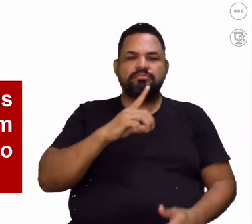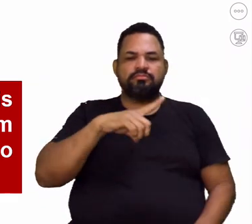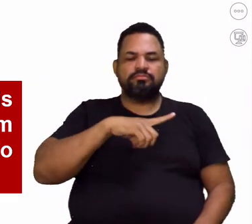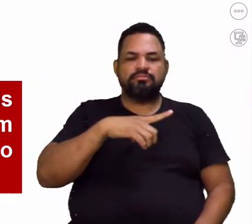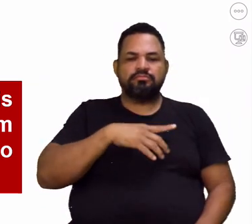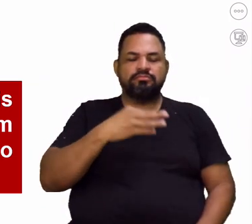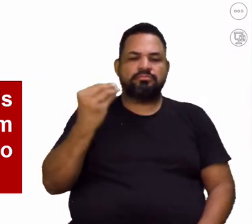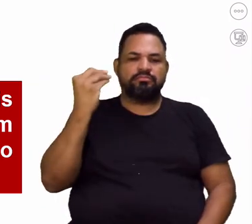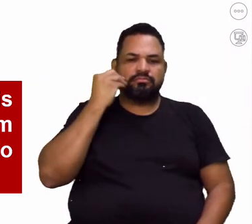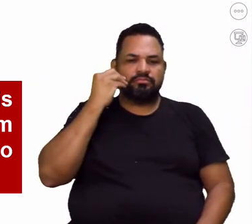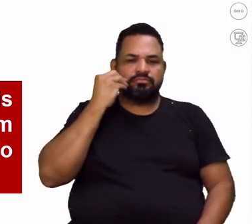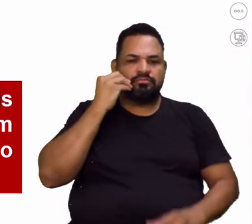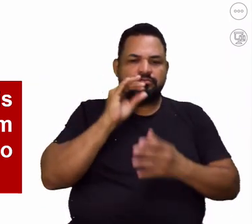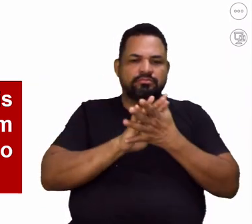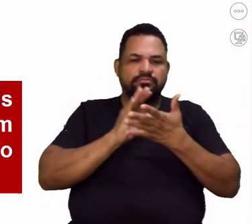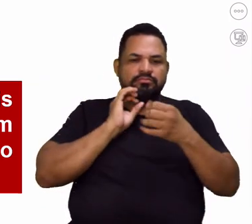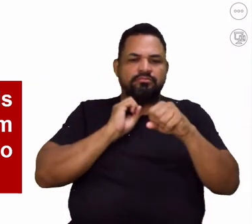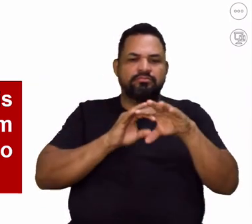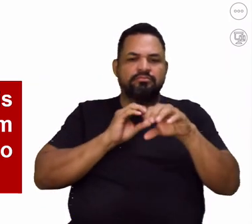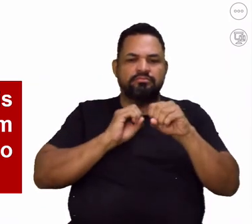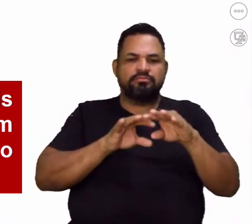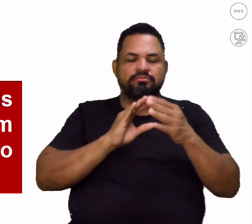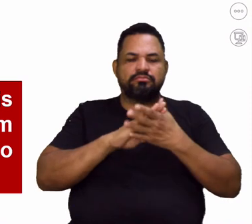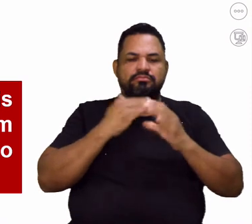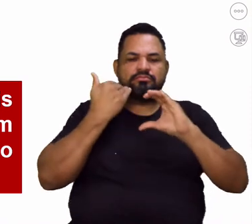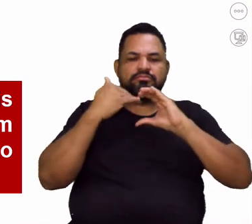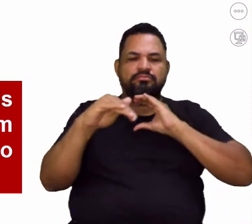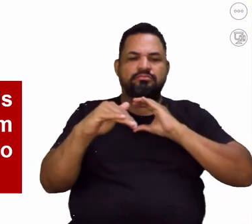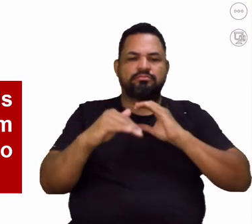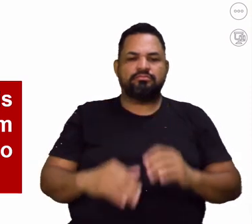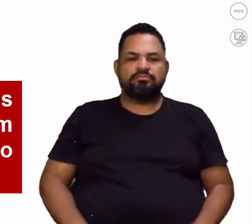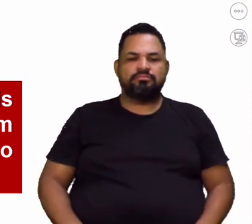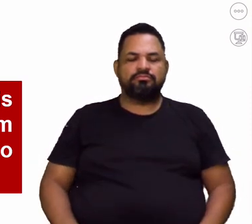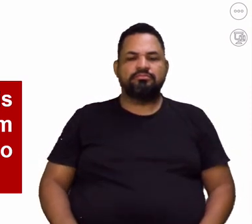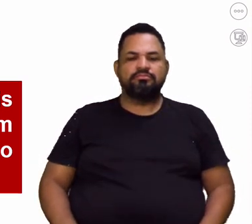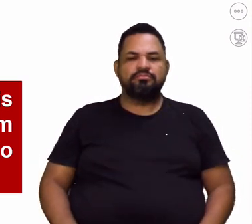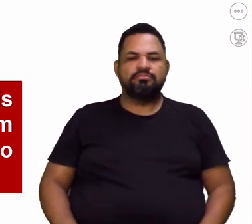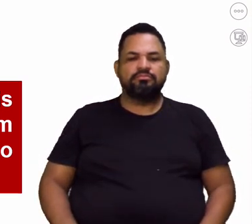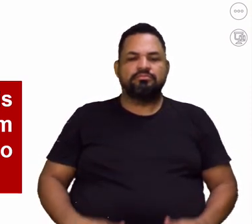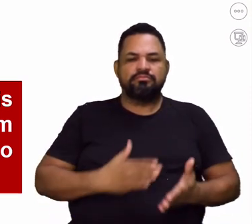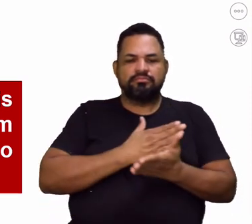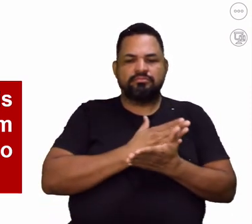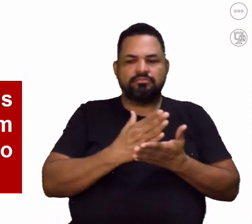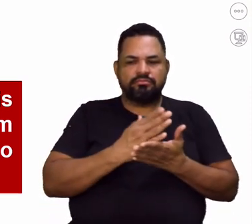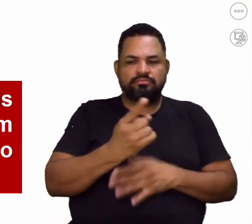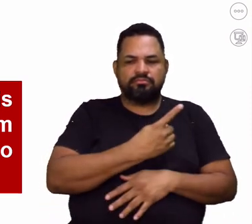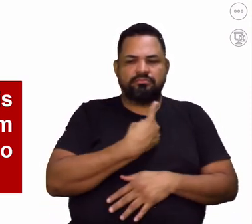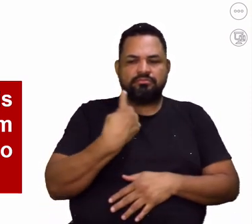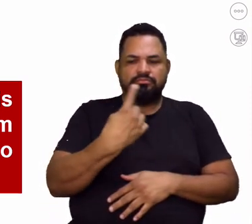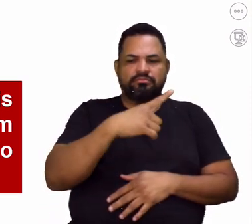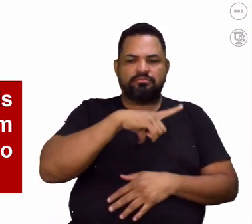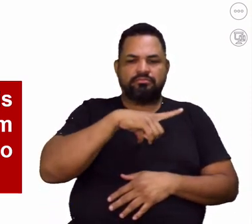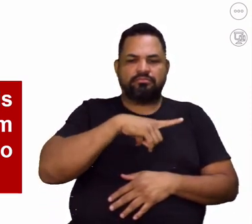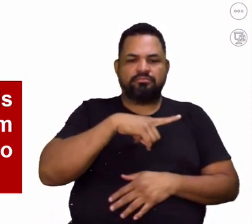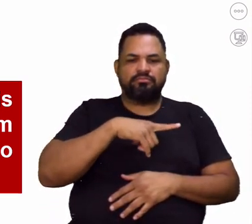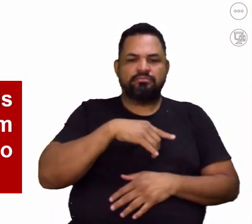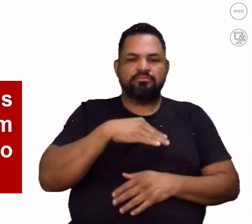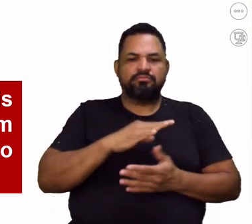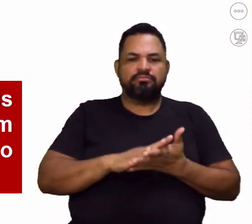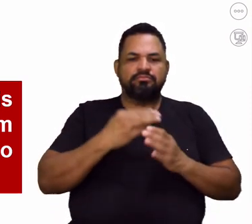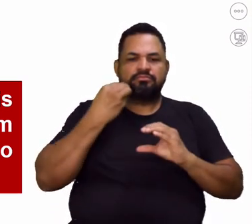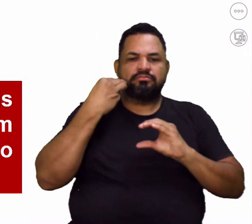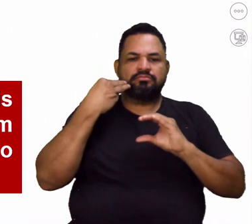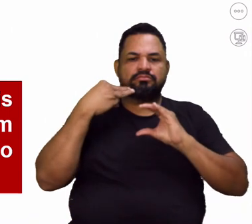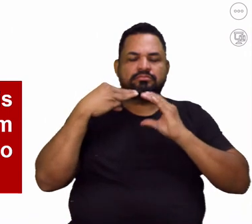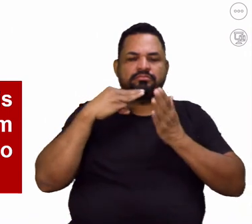tentando aí essa transmissão de uma mensagem, beleza? Tá, como ponto inicial, nós vamos ter a mensagem e